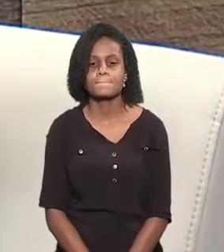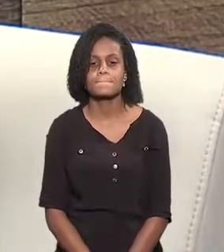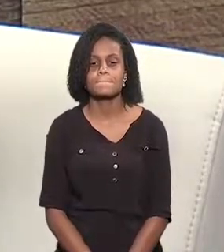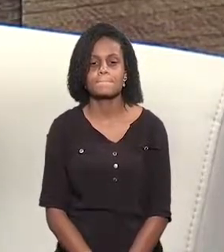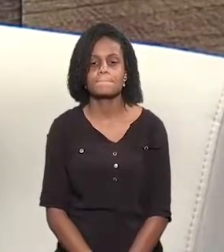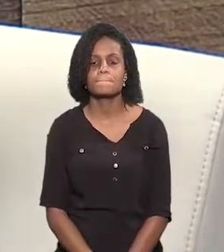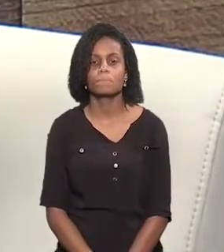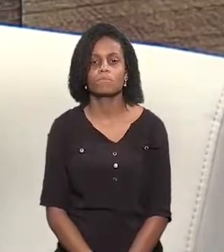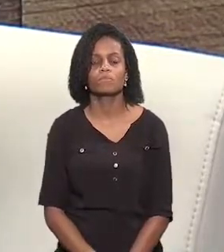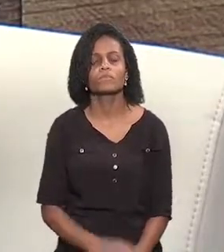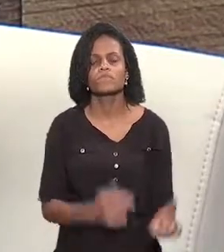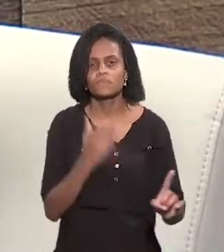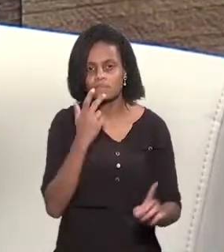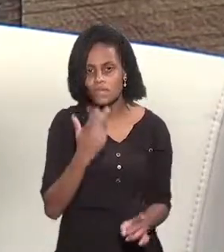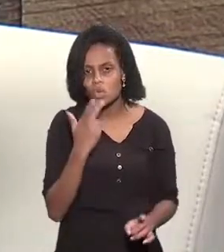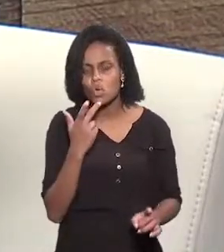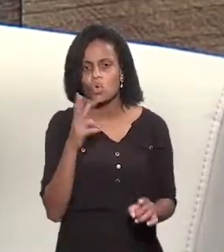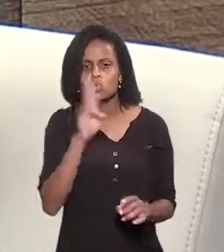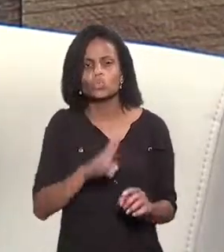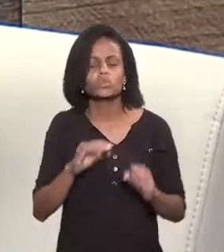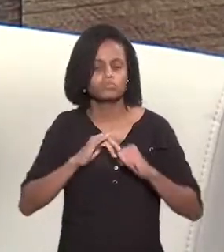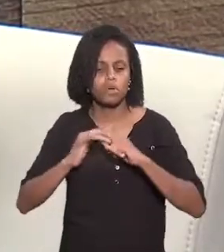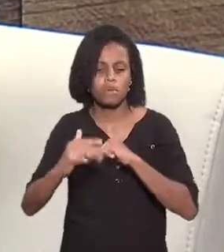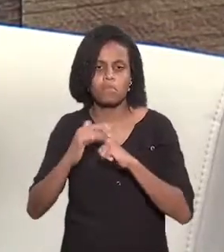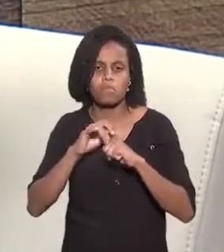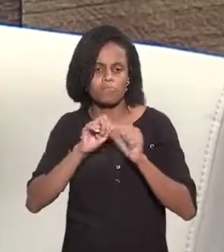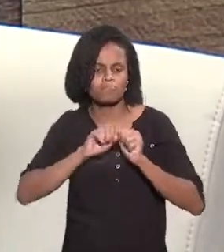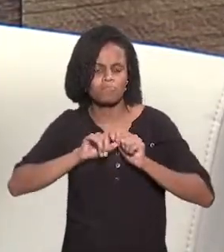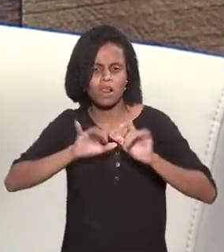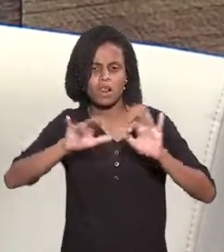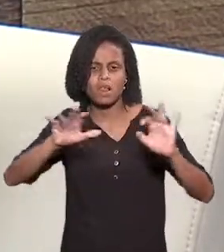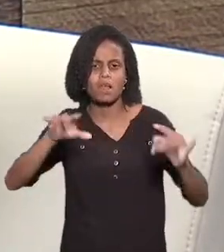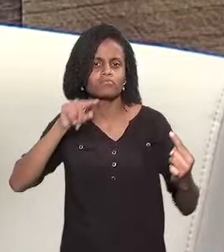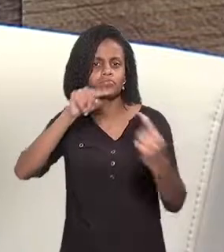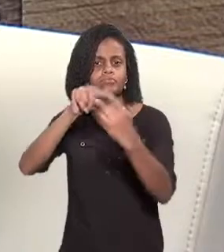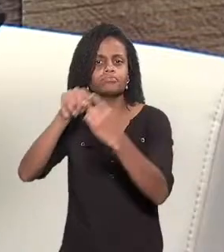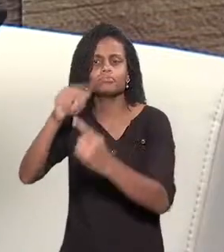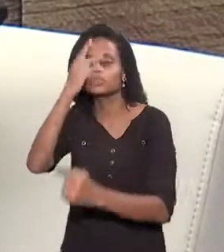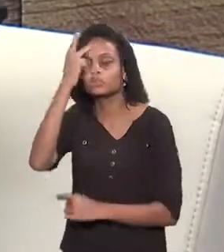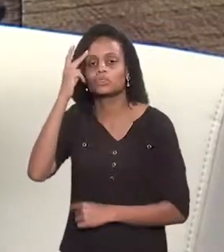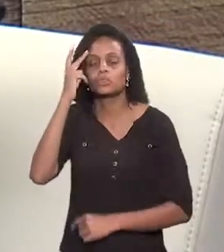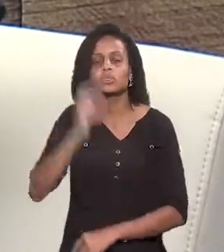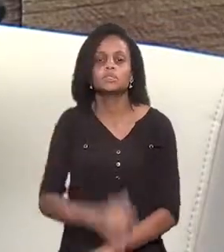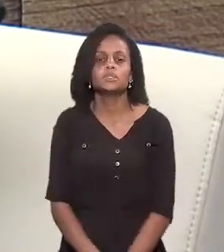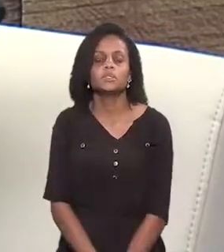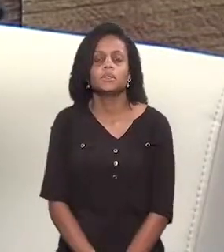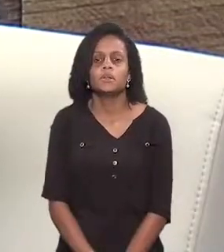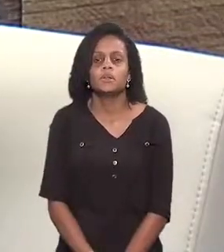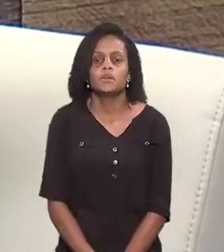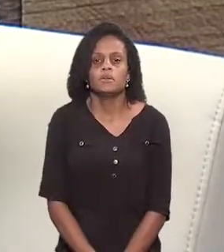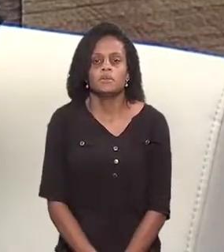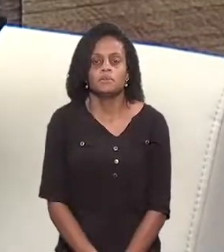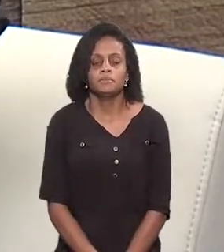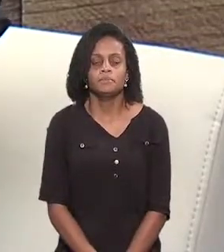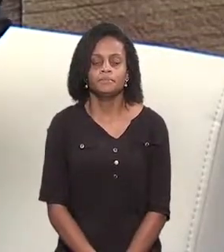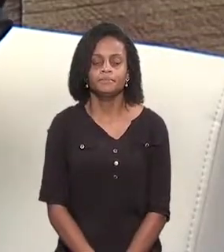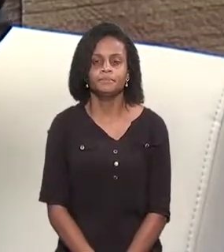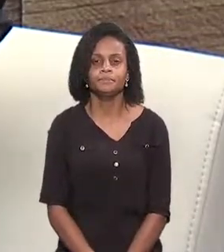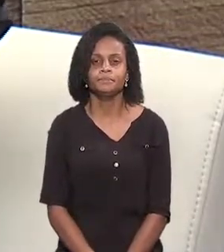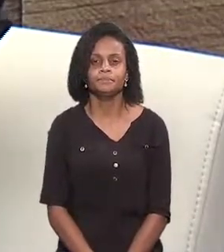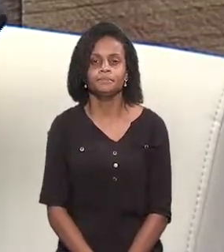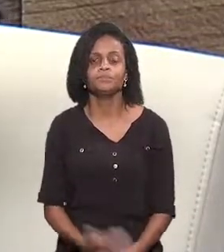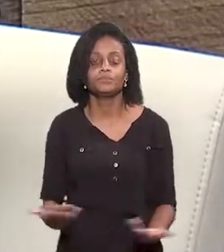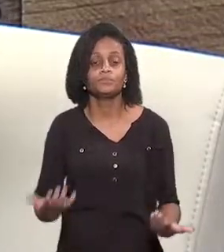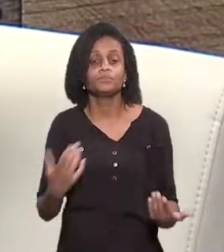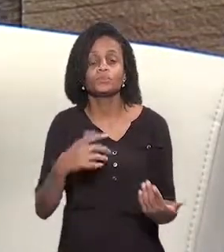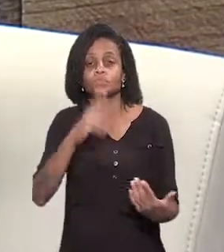como você falou, por exemplo, do uso das mídias sociais, né, para alcançar as pessoas. E hoje, como